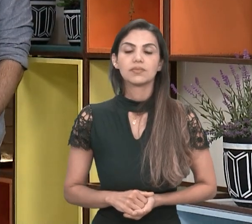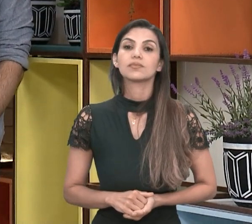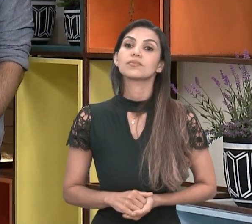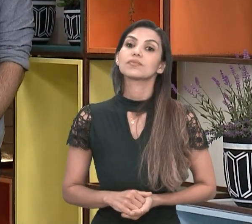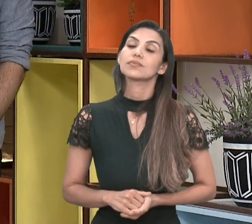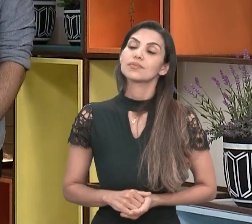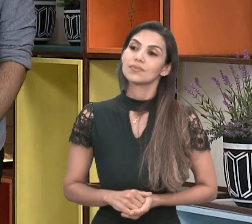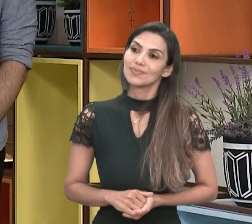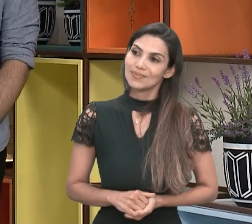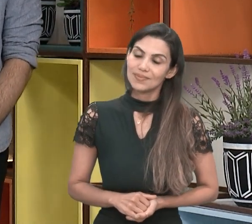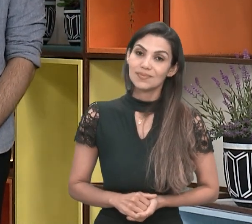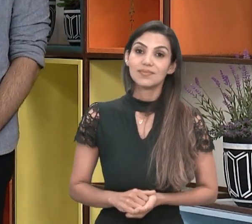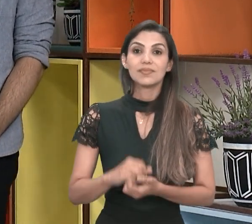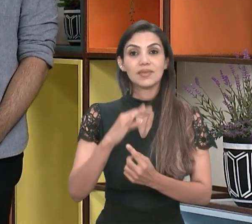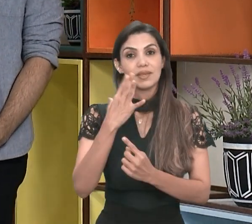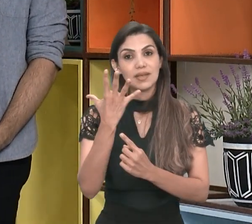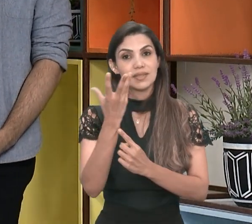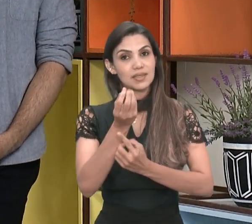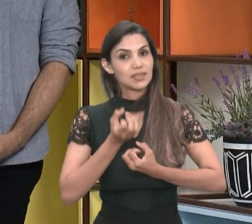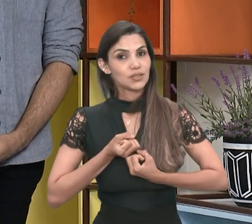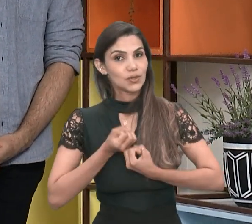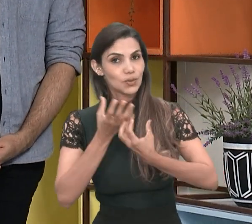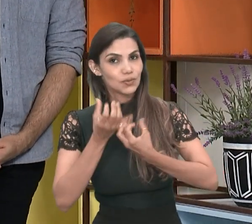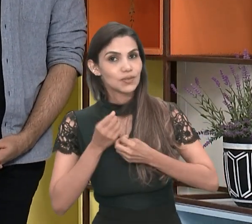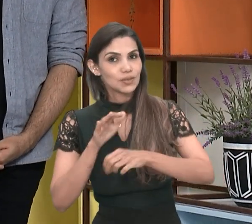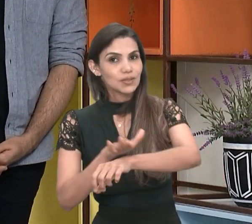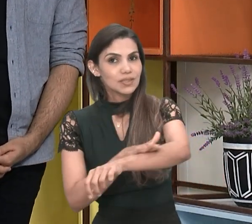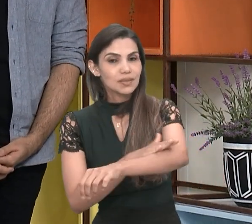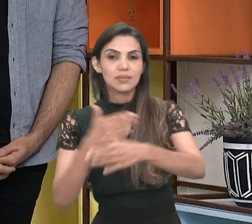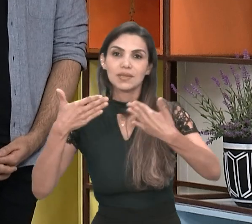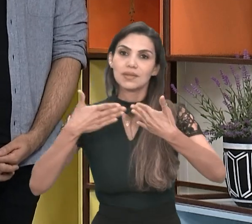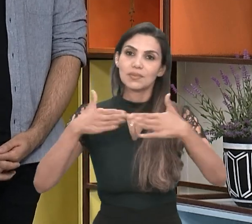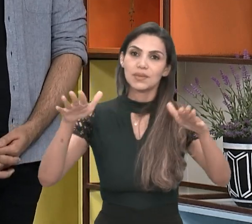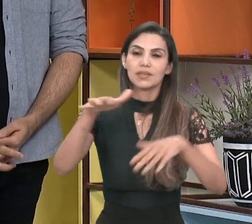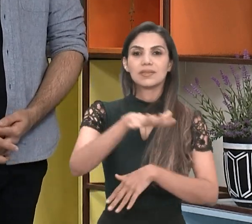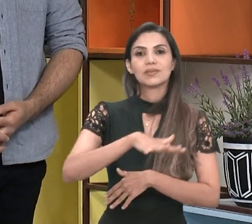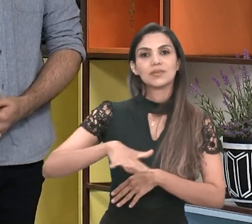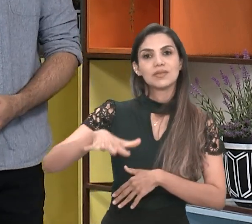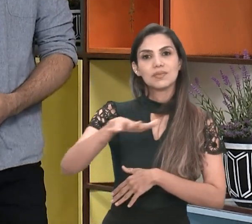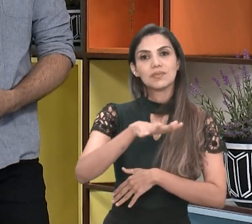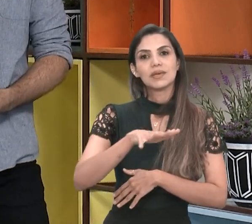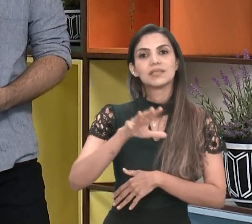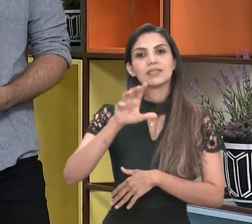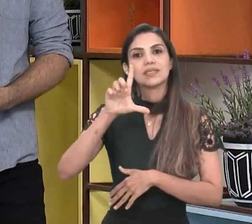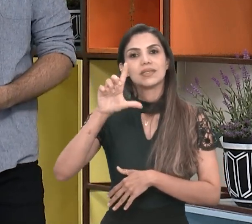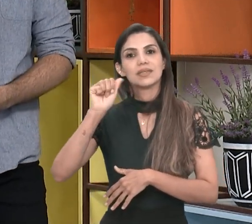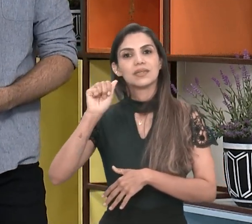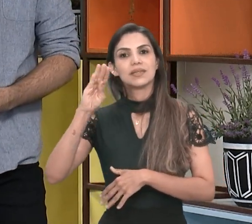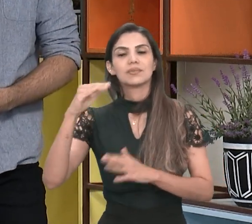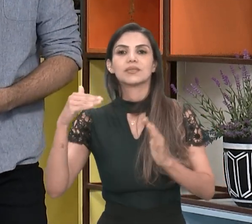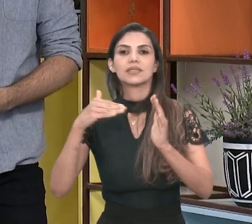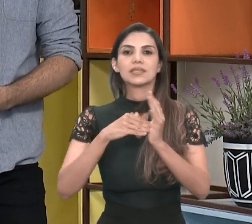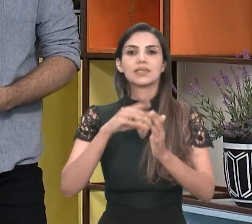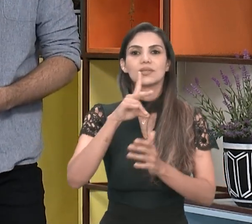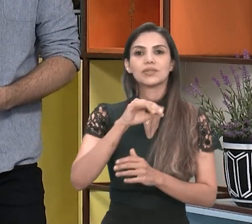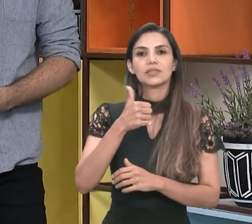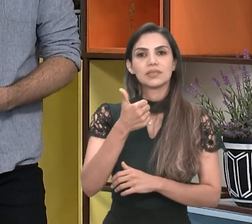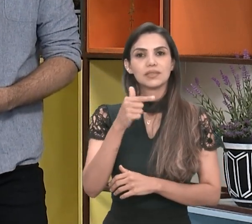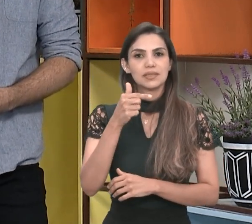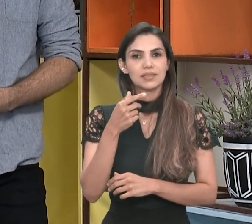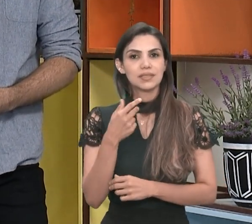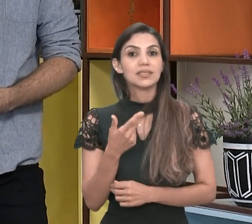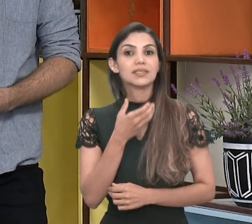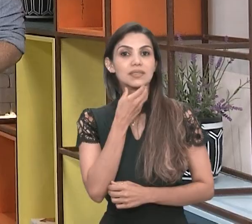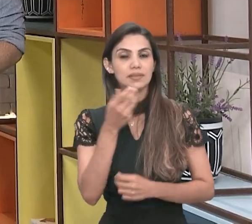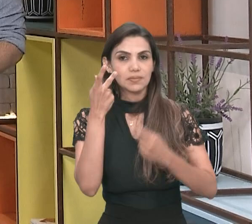Pessoal, e a exposição Confissões da Pele está aberta na Expolab até o dia 17 de dezembro para visitação.